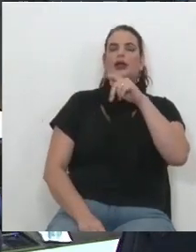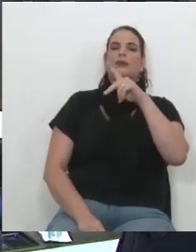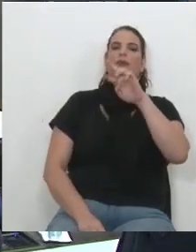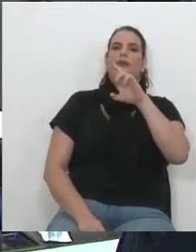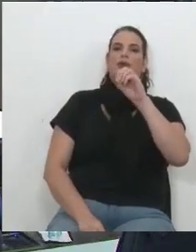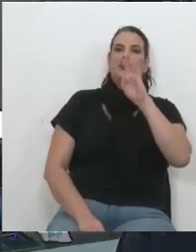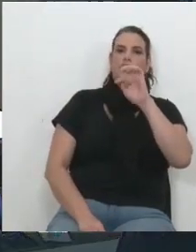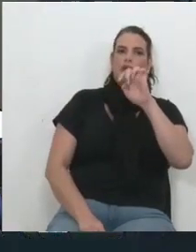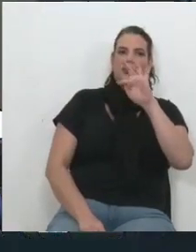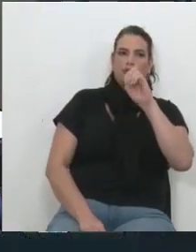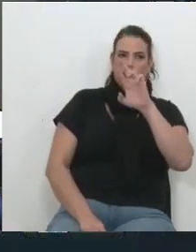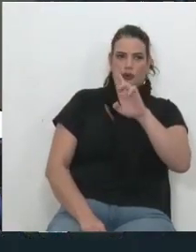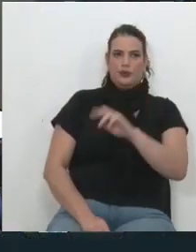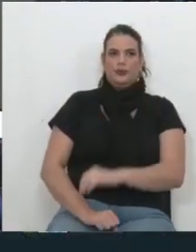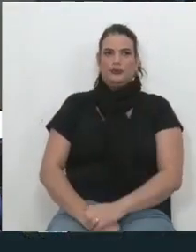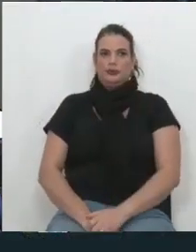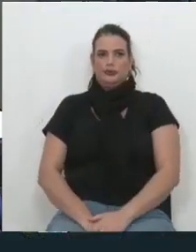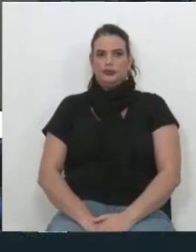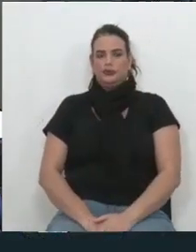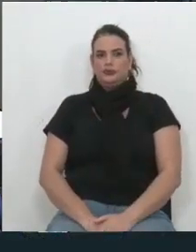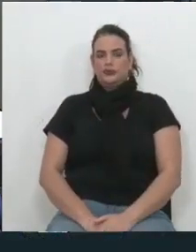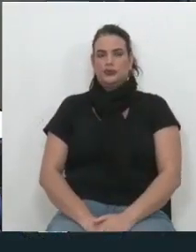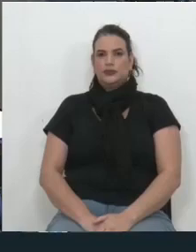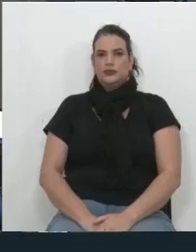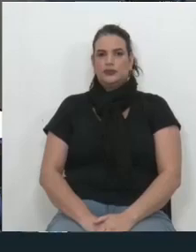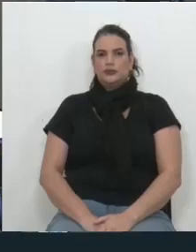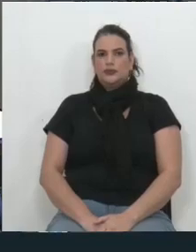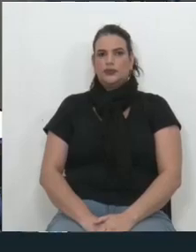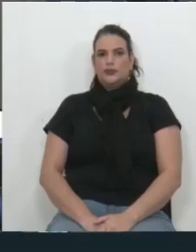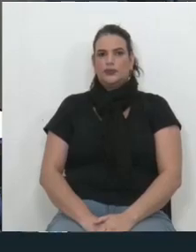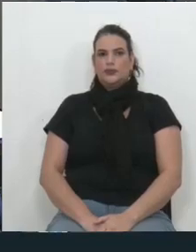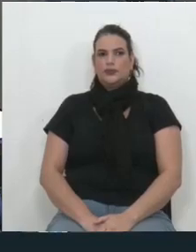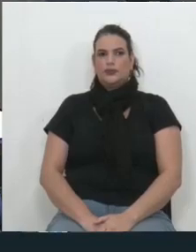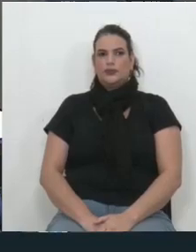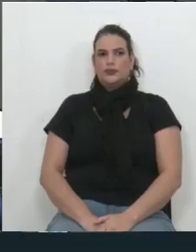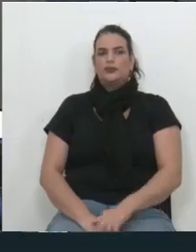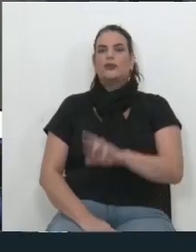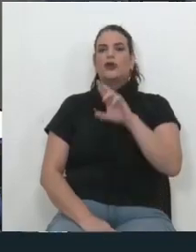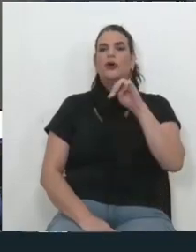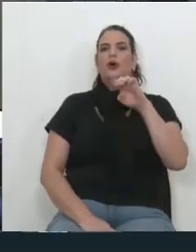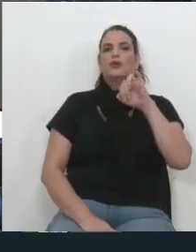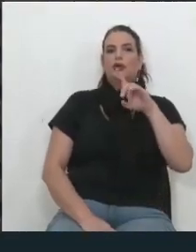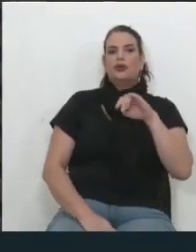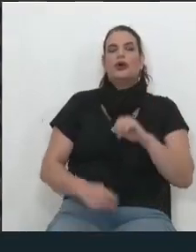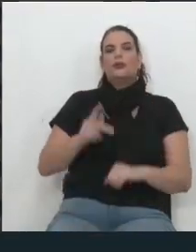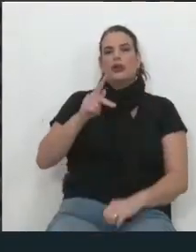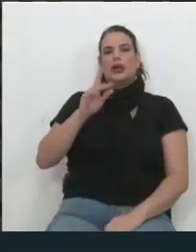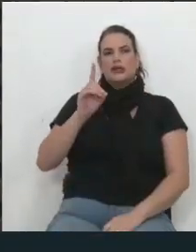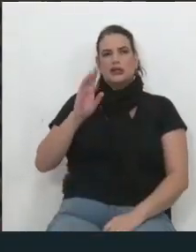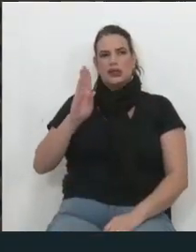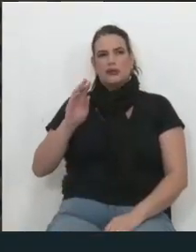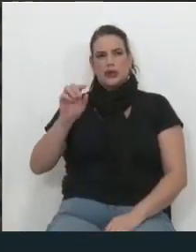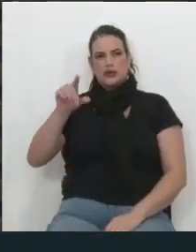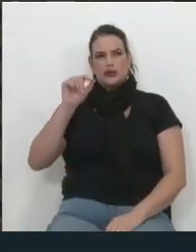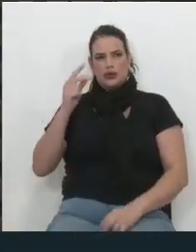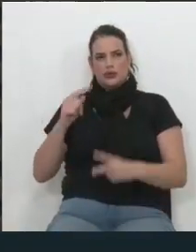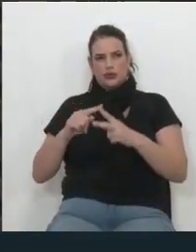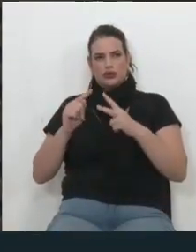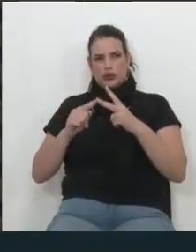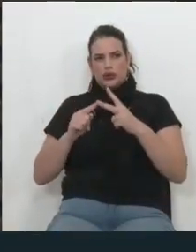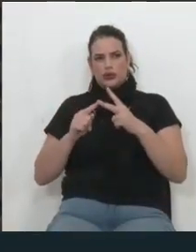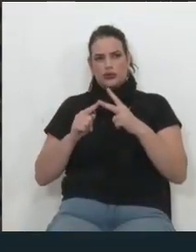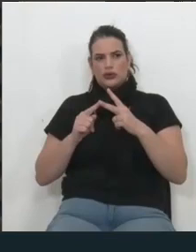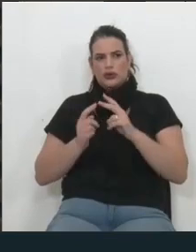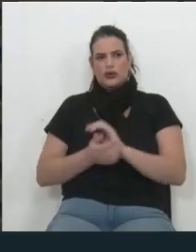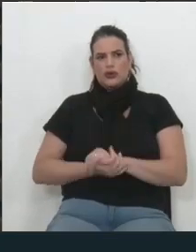PSDB. Senhor presidente. Questão de ordem, vereador Romildo Santos. PSD são duas? Sim, vereador. Indicações? Senhor presidente, eu